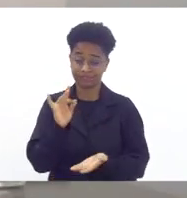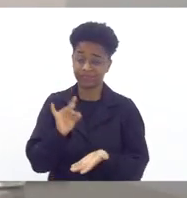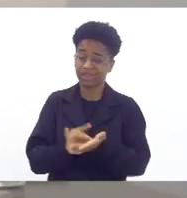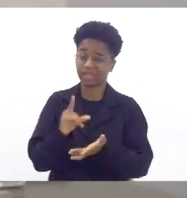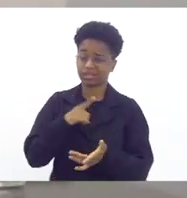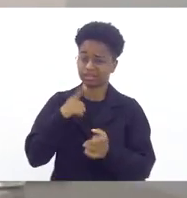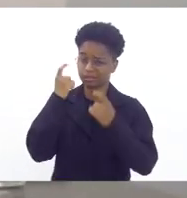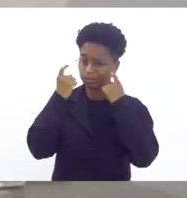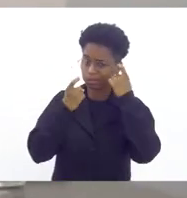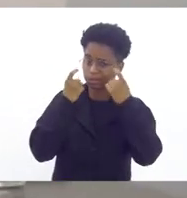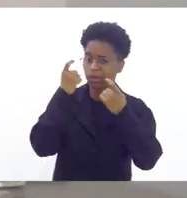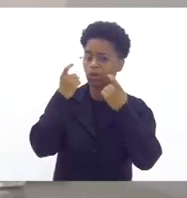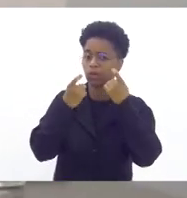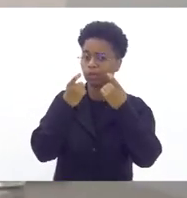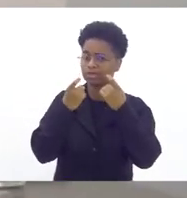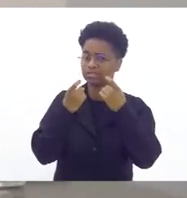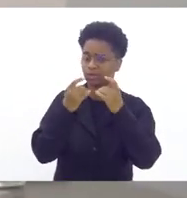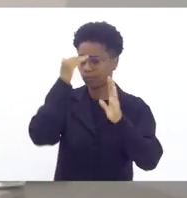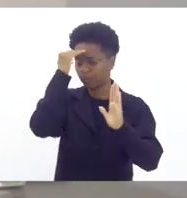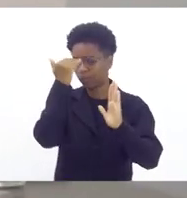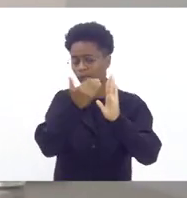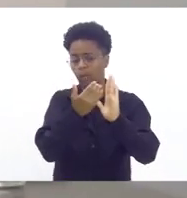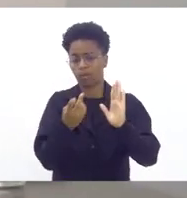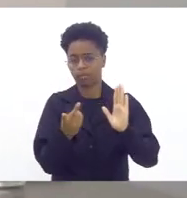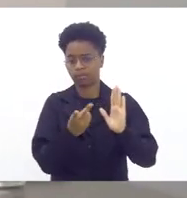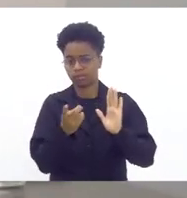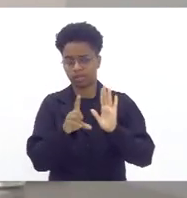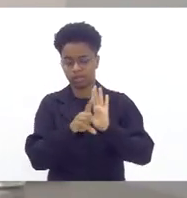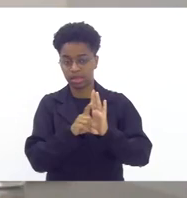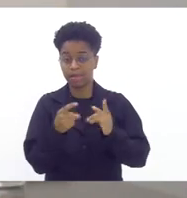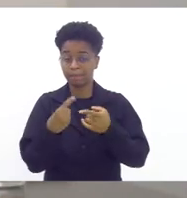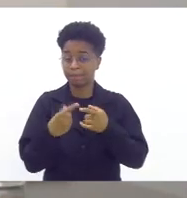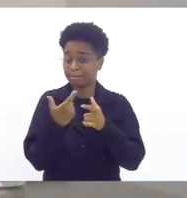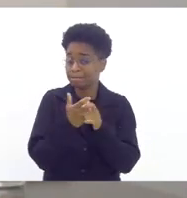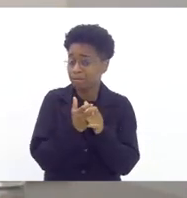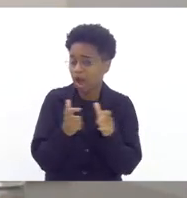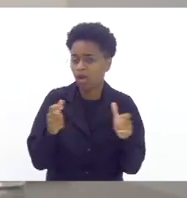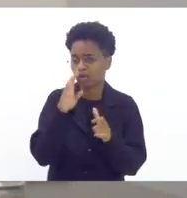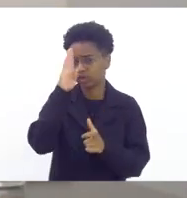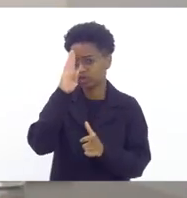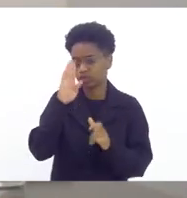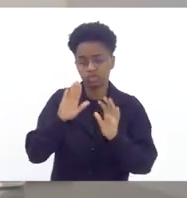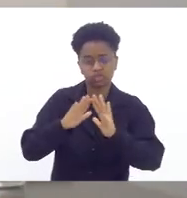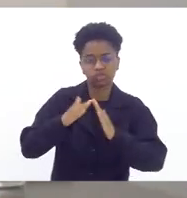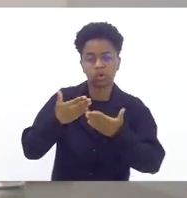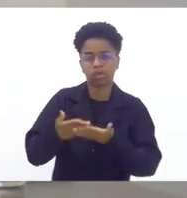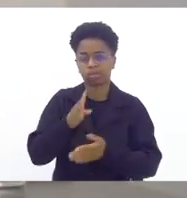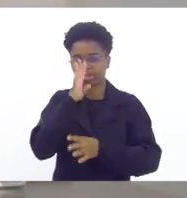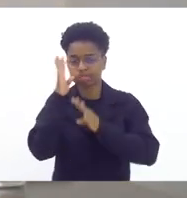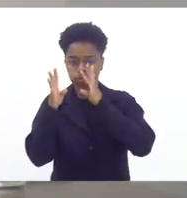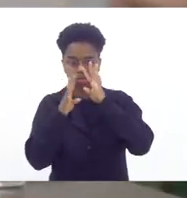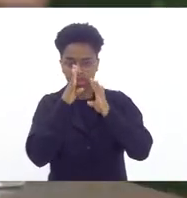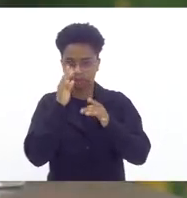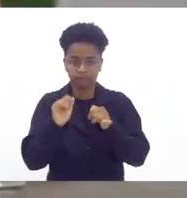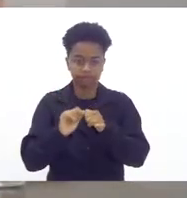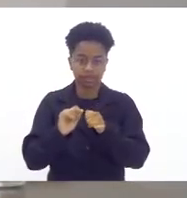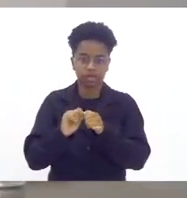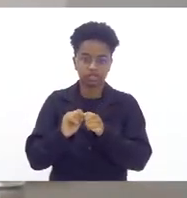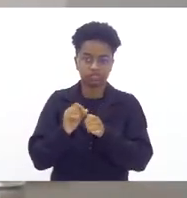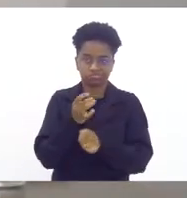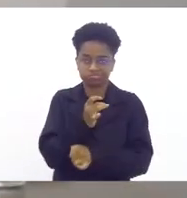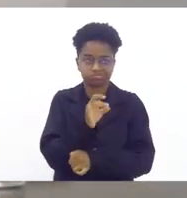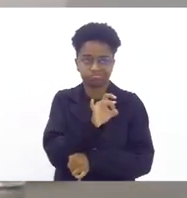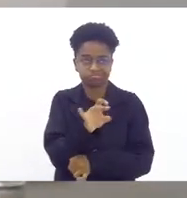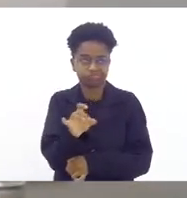preocupam em implementá-las. A grande maioria das escolas, isso é implementado por iniciativa, muitas vezes, individual.